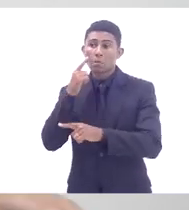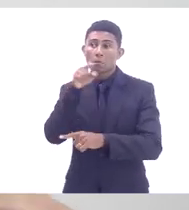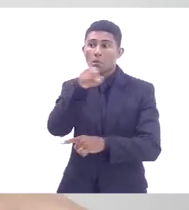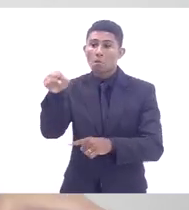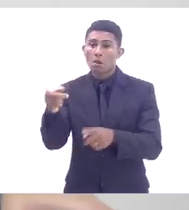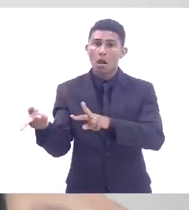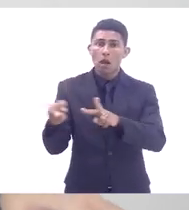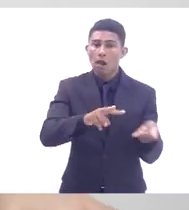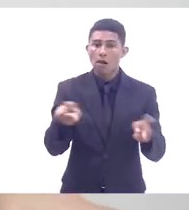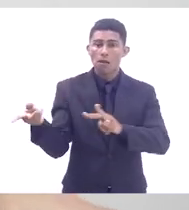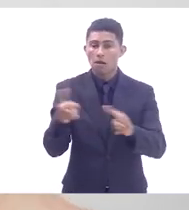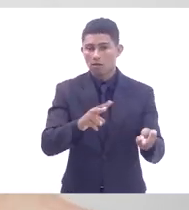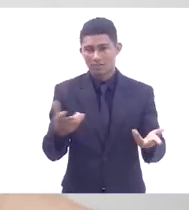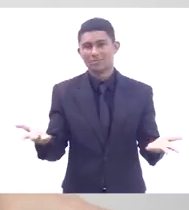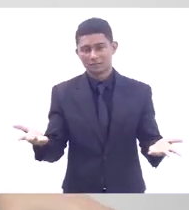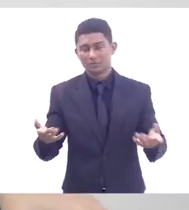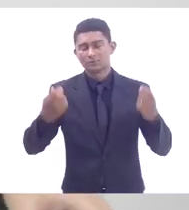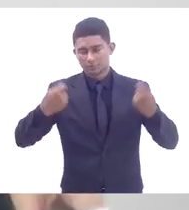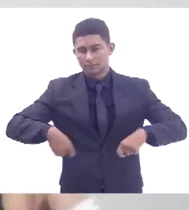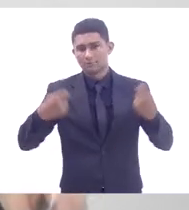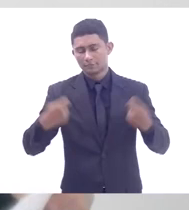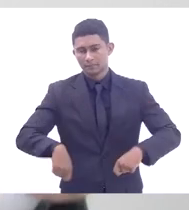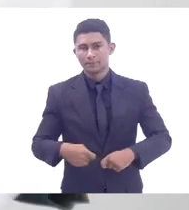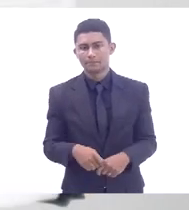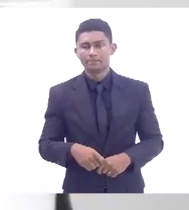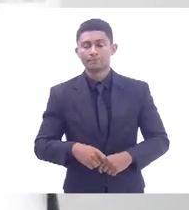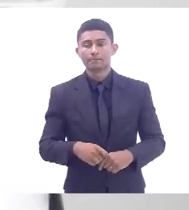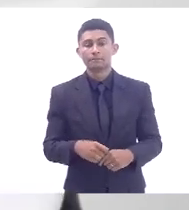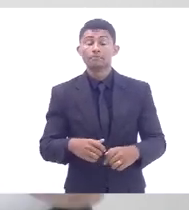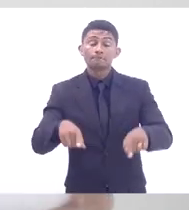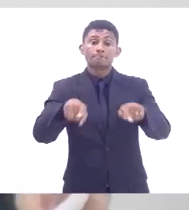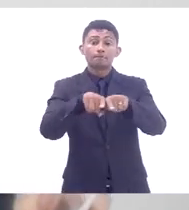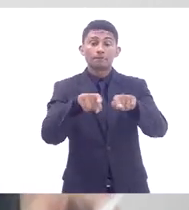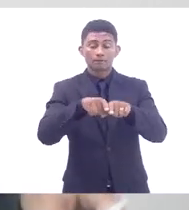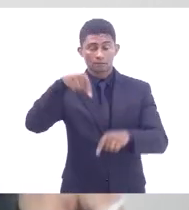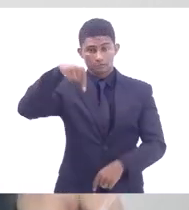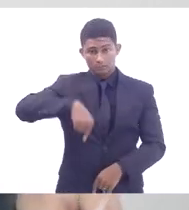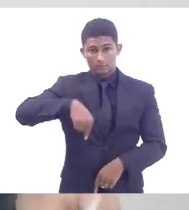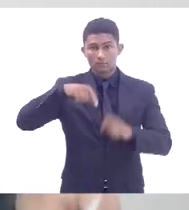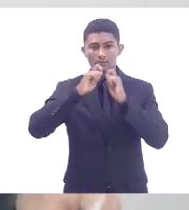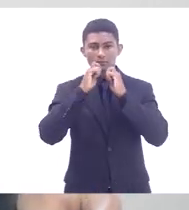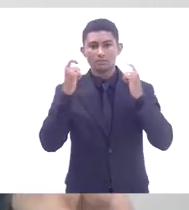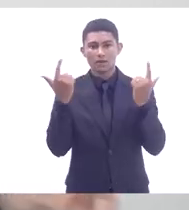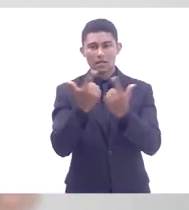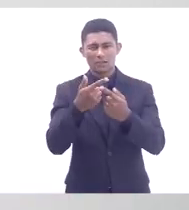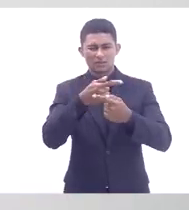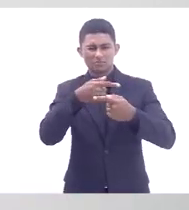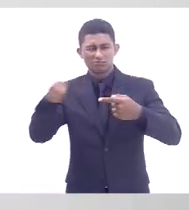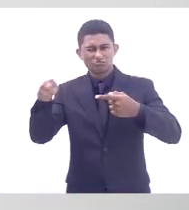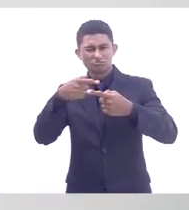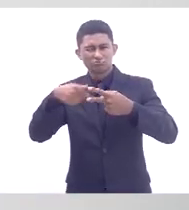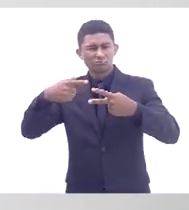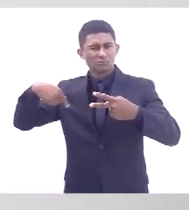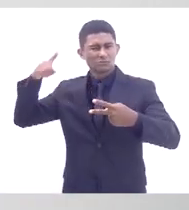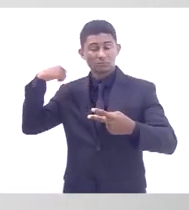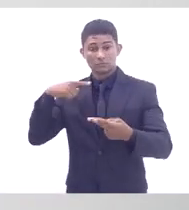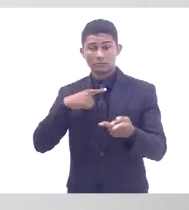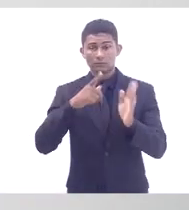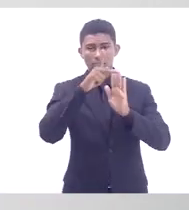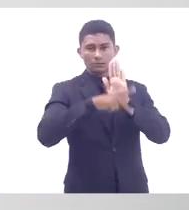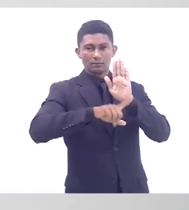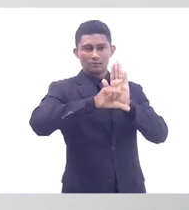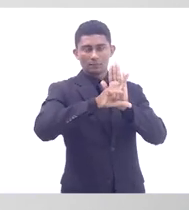necessários por fim a gente teve tramitando aqui na sua casa né nas últimas semanas o projeto de